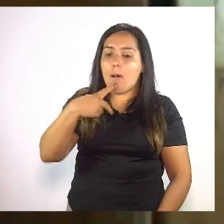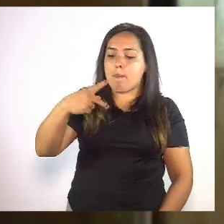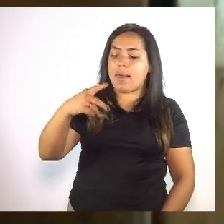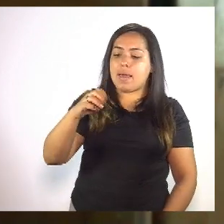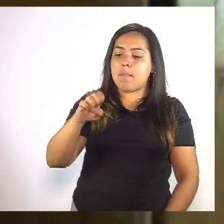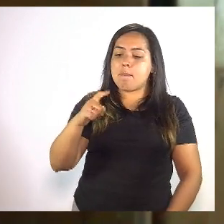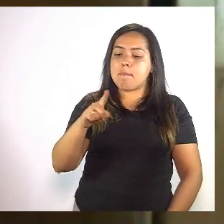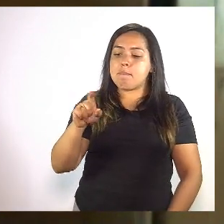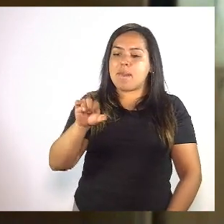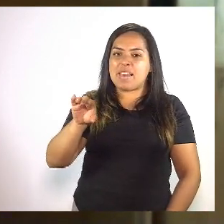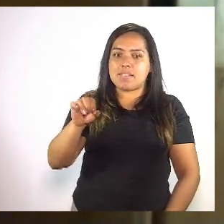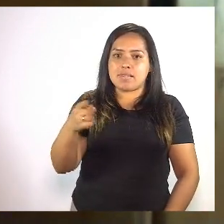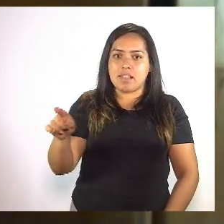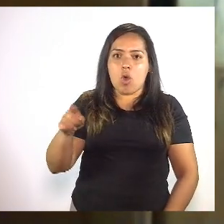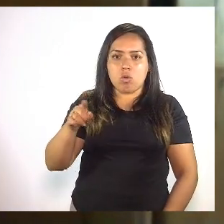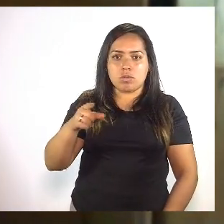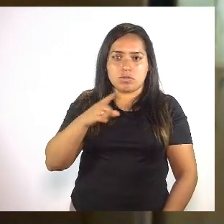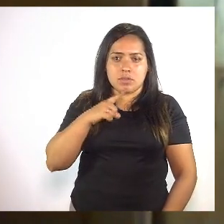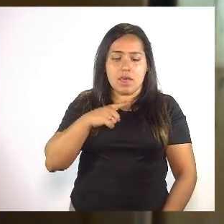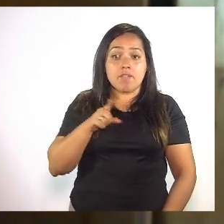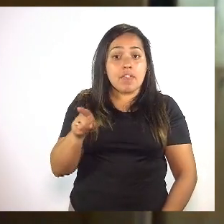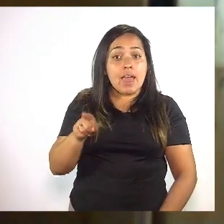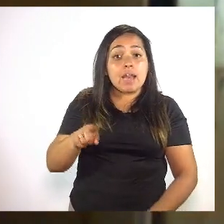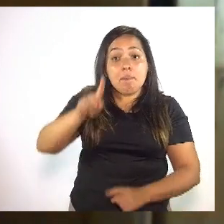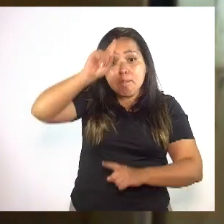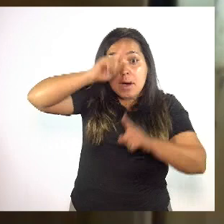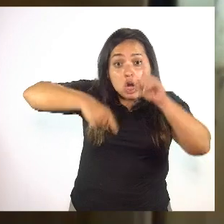baixou um decreto desvinculando 30% com base na